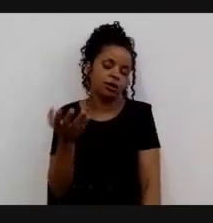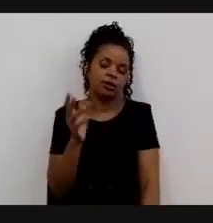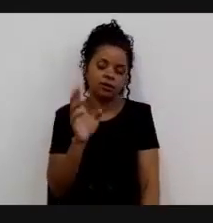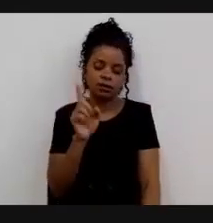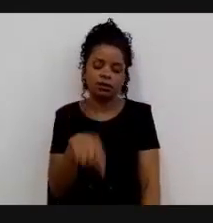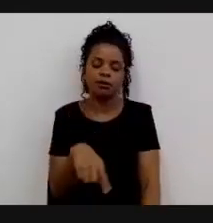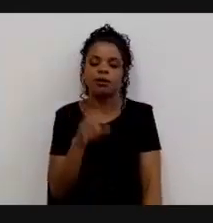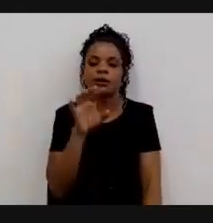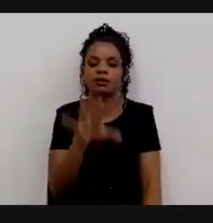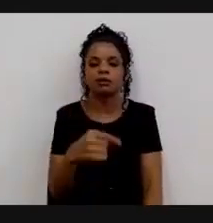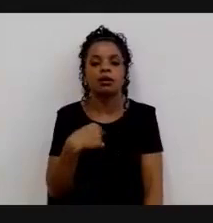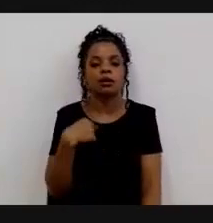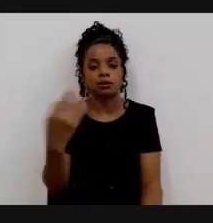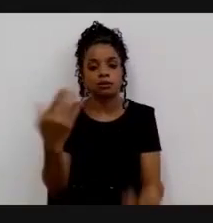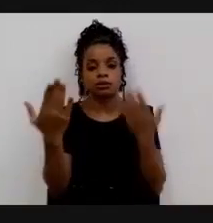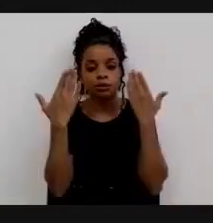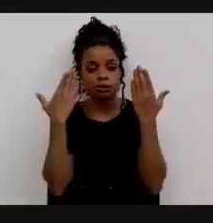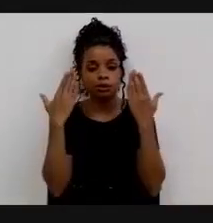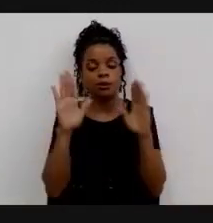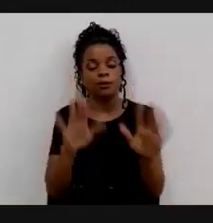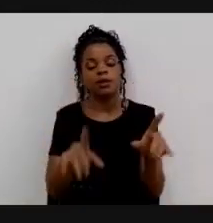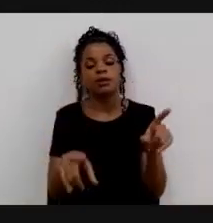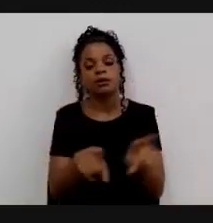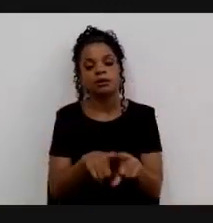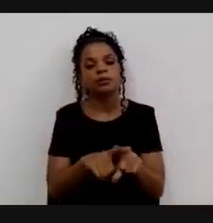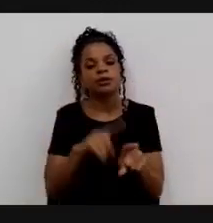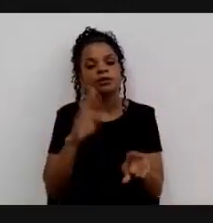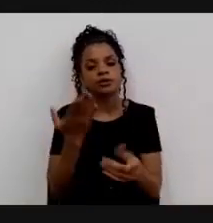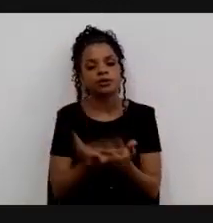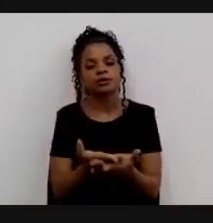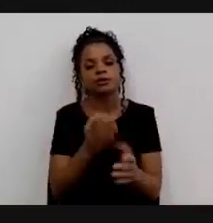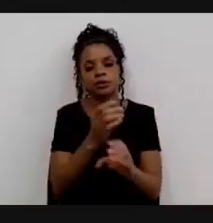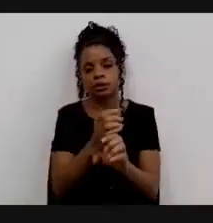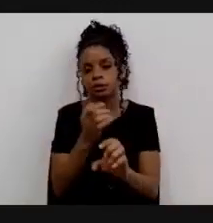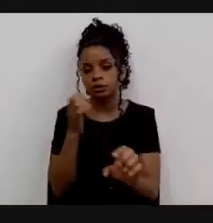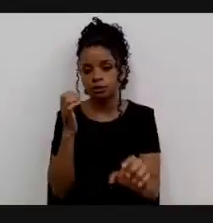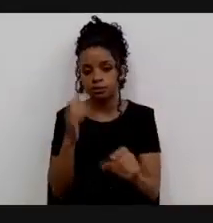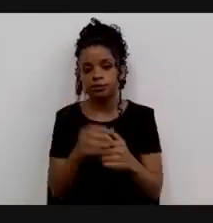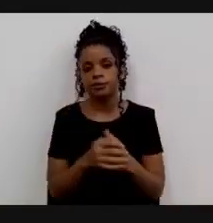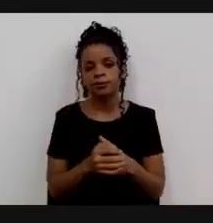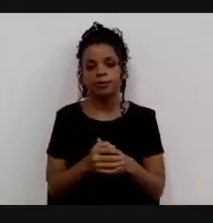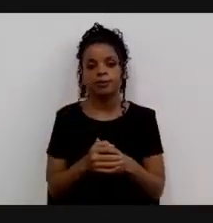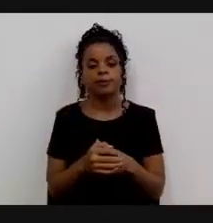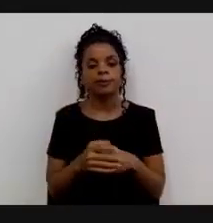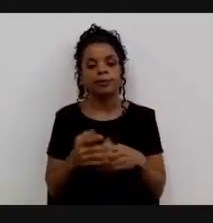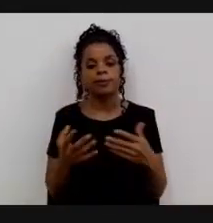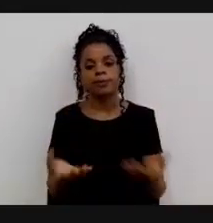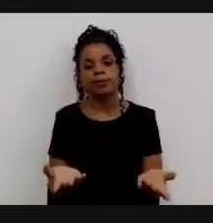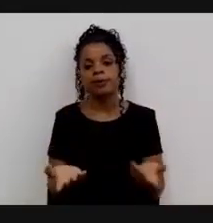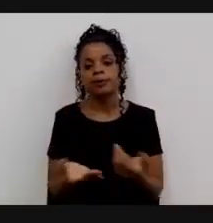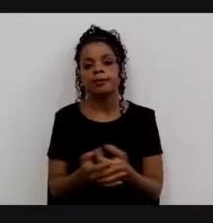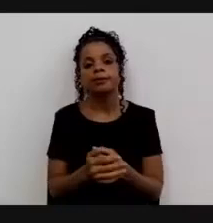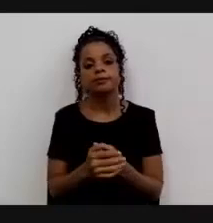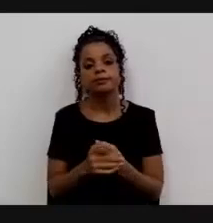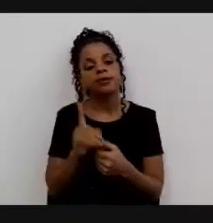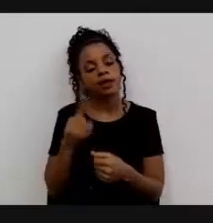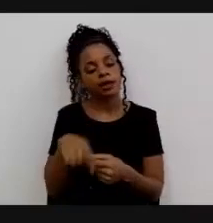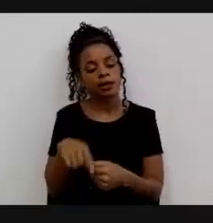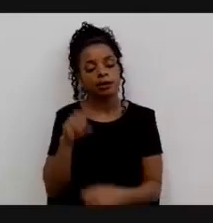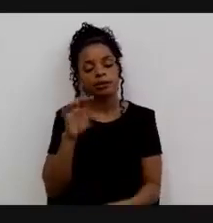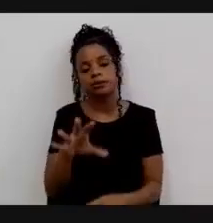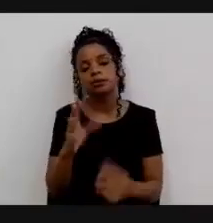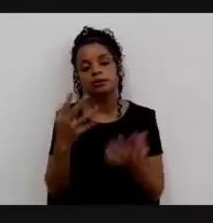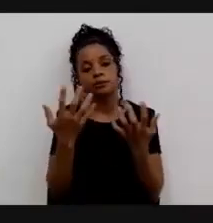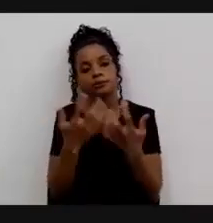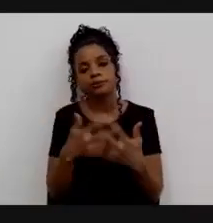também funciona assim. Eu sou psicólogo, mas também já passei pela engenharia. Então, normalmente é assim. Aqui na Universidade